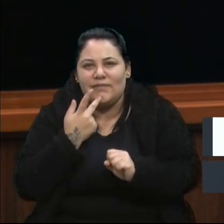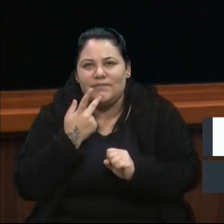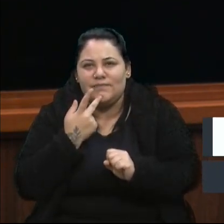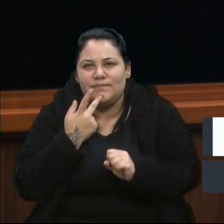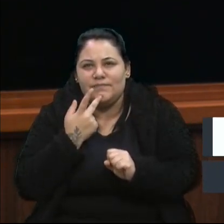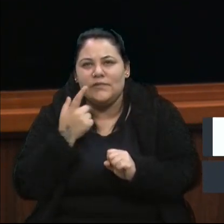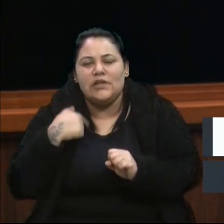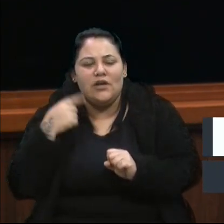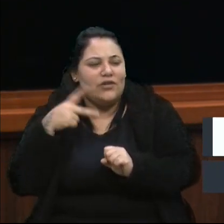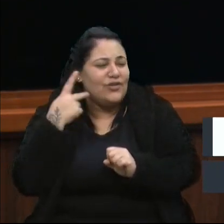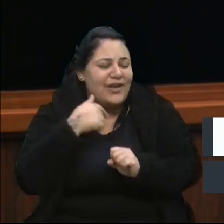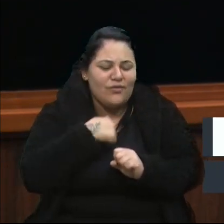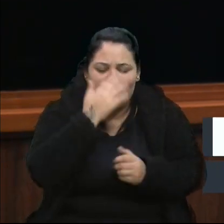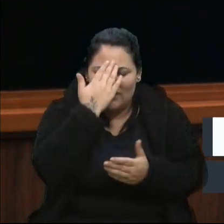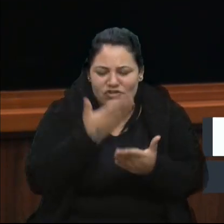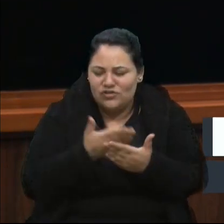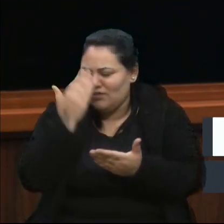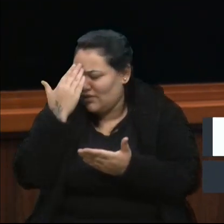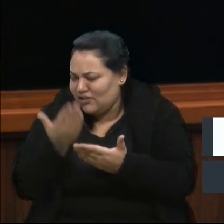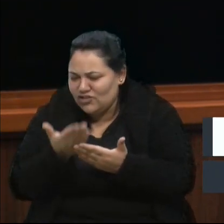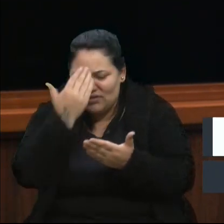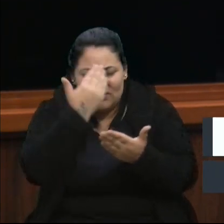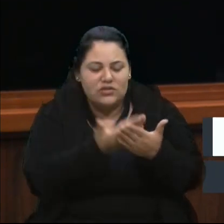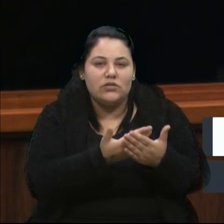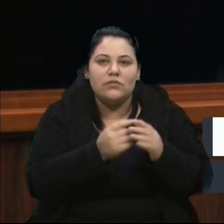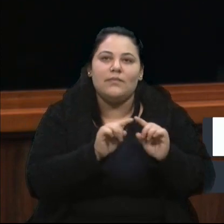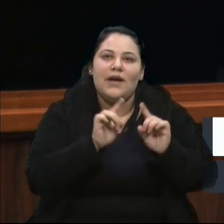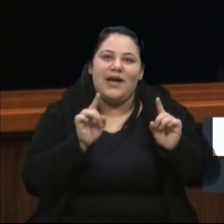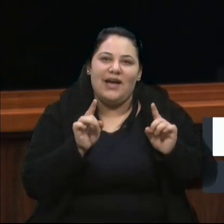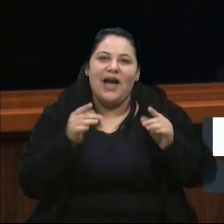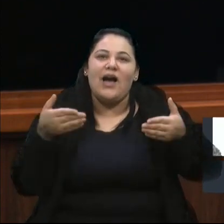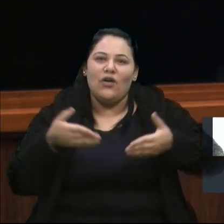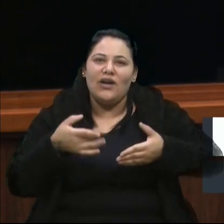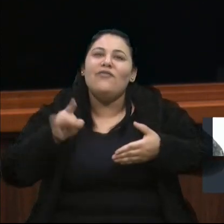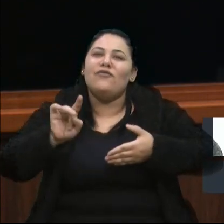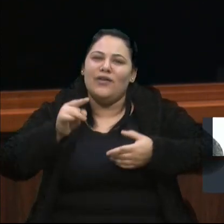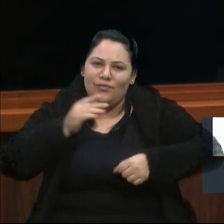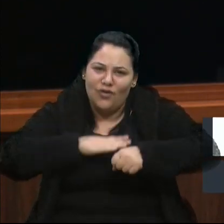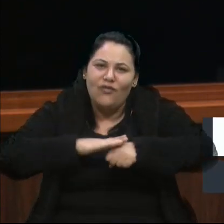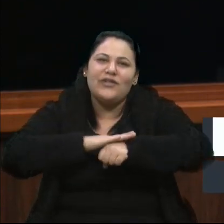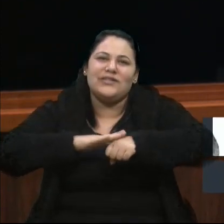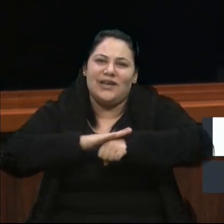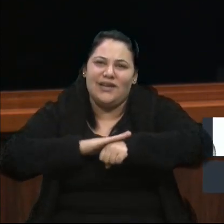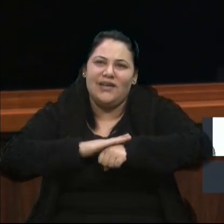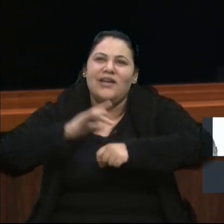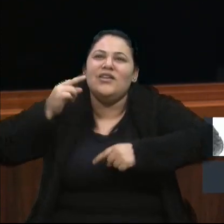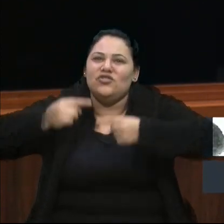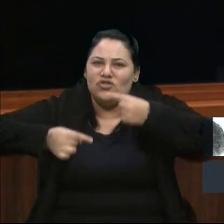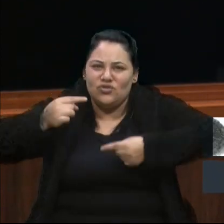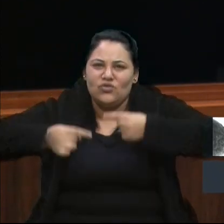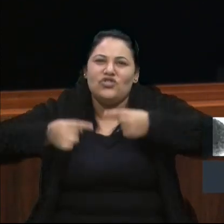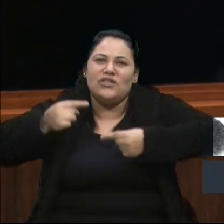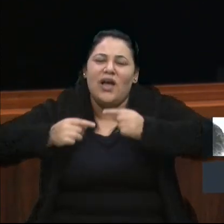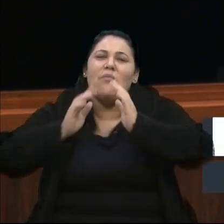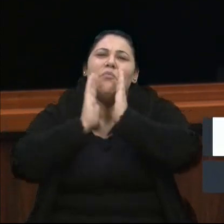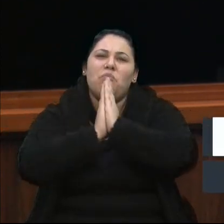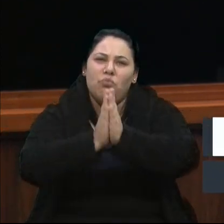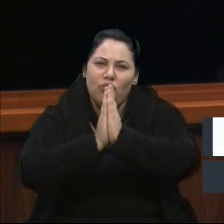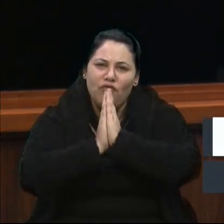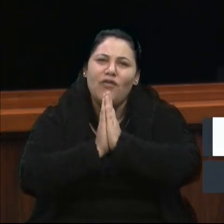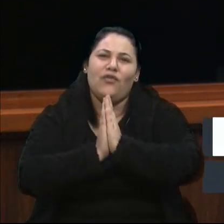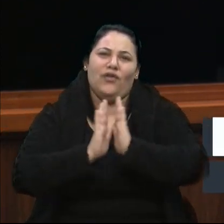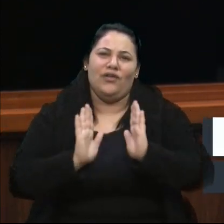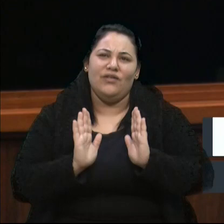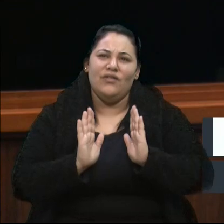não, vereador, não me convenceu, vou votar contra. Agora vamos discutir, né? Vamos fazer o debate. Vamos permitir